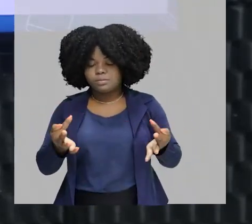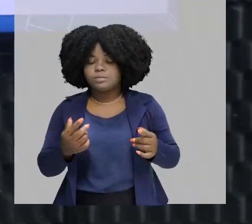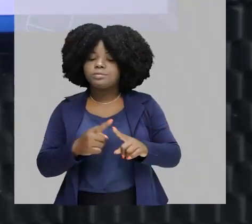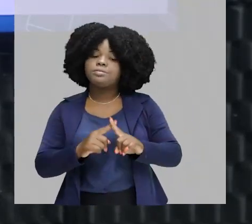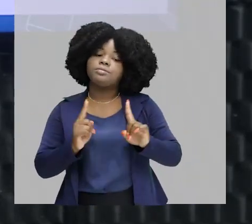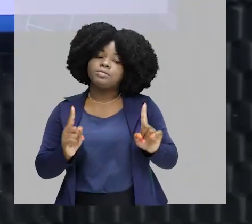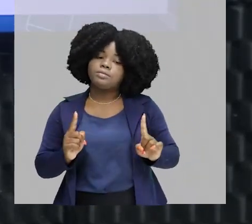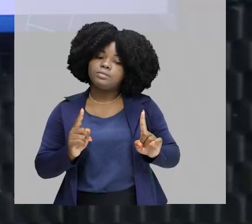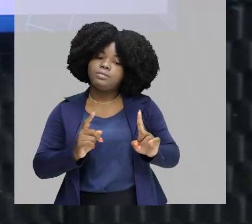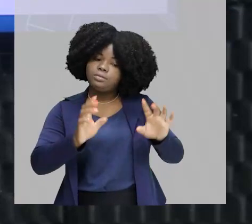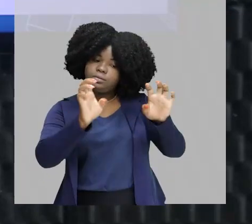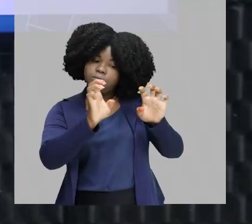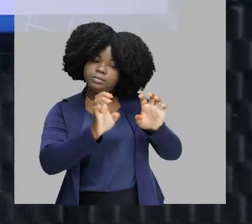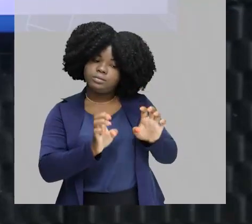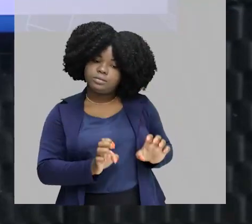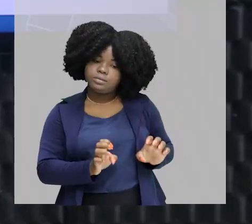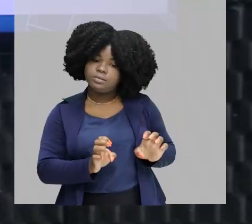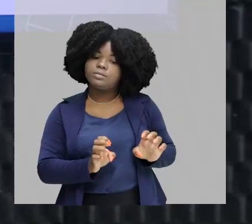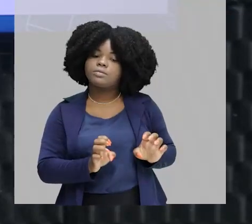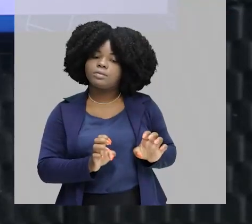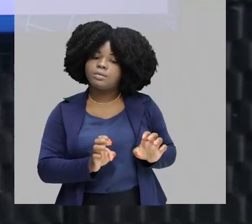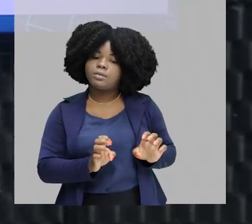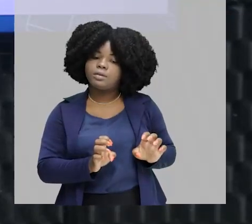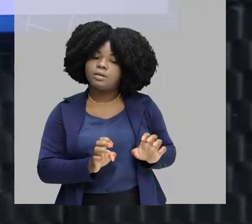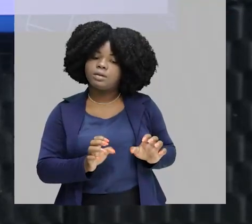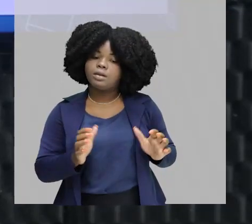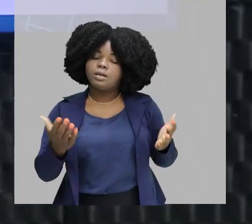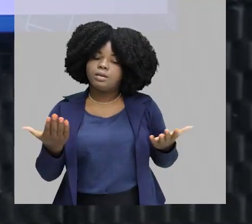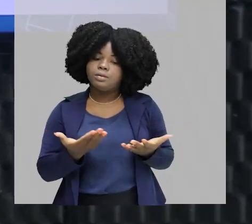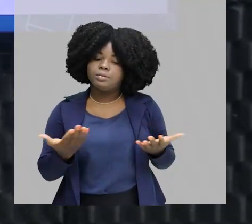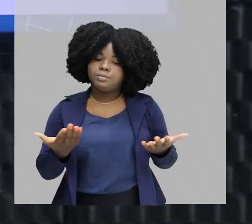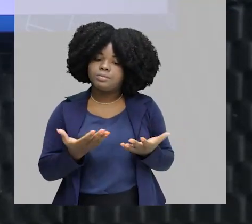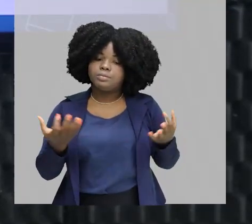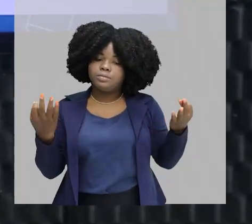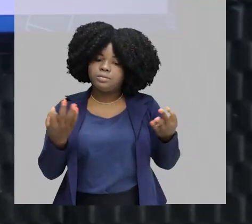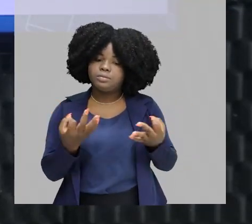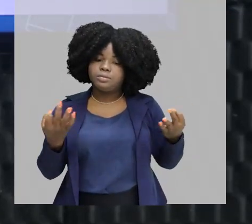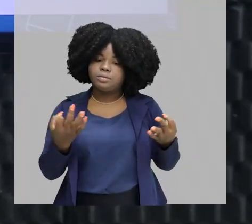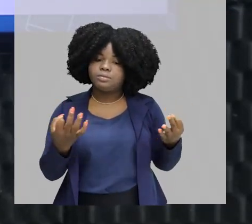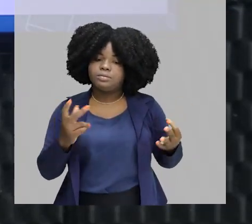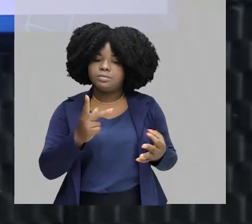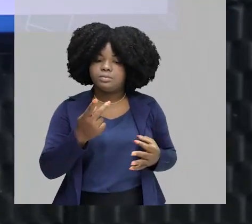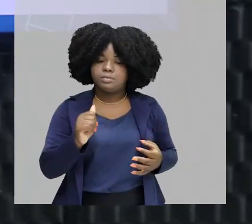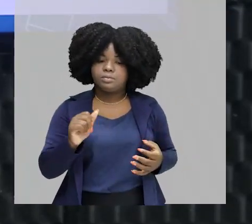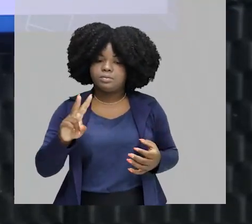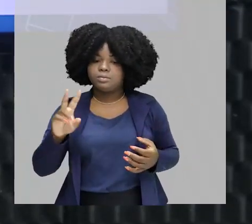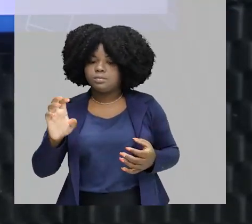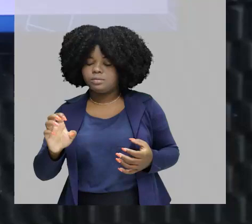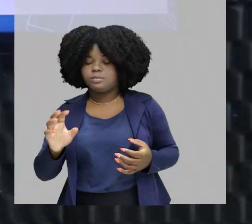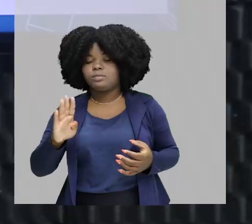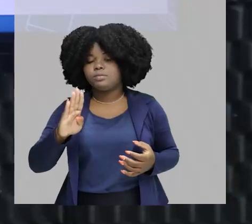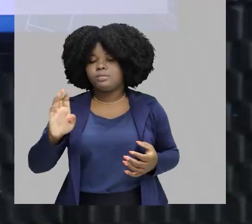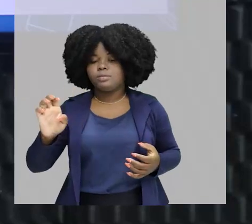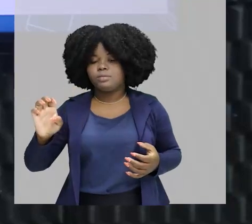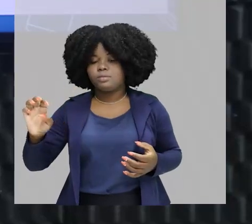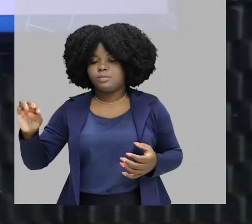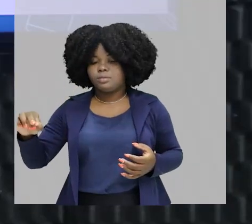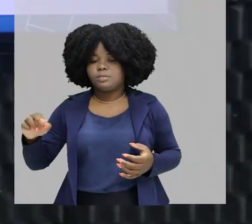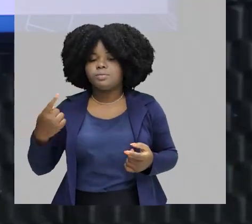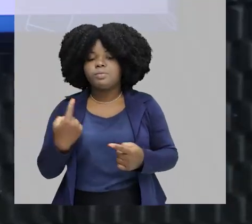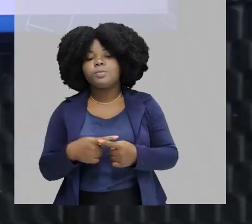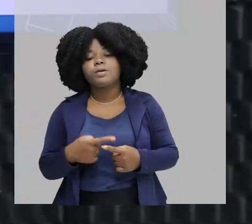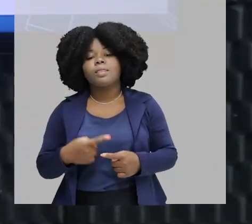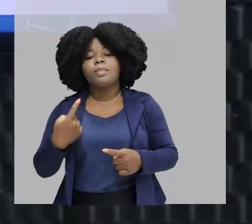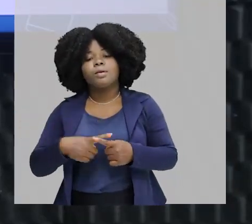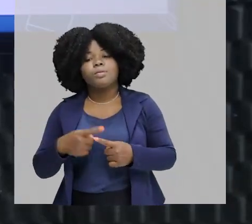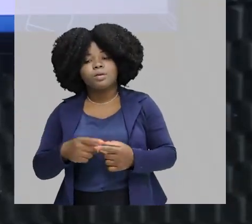Mas a construção é no presente perfeito, tá? O have been. Por quê? Porque é uma ação que começou